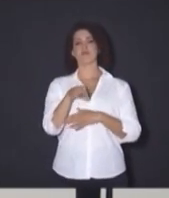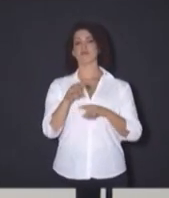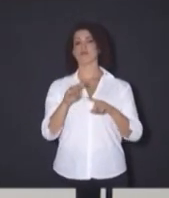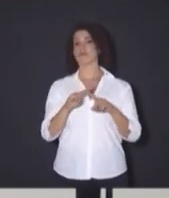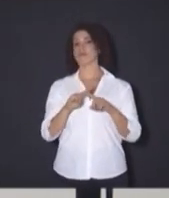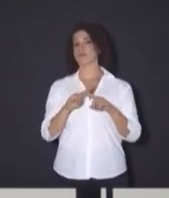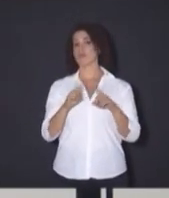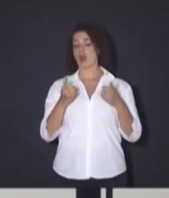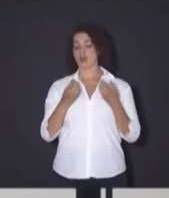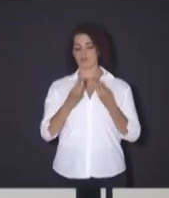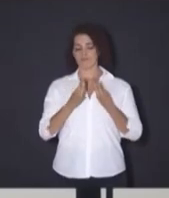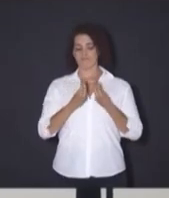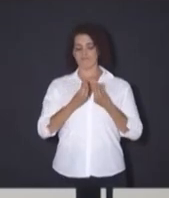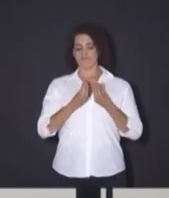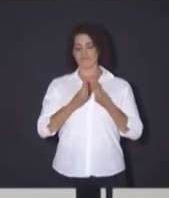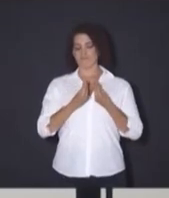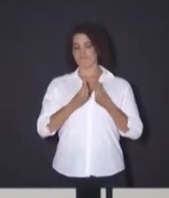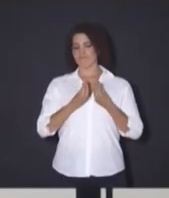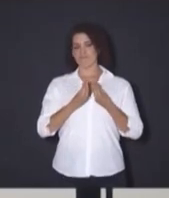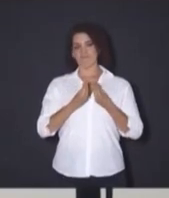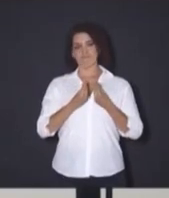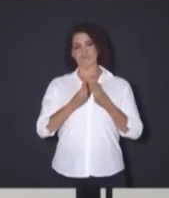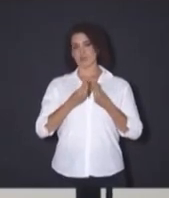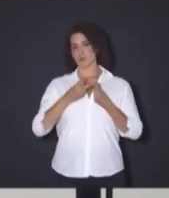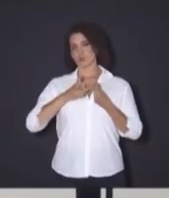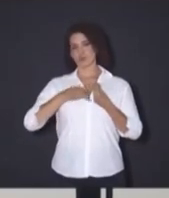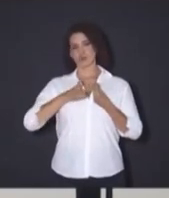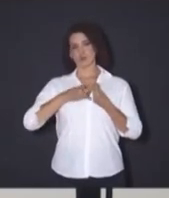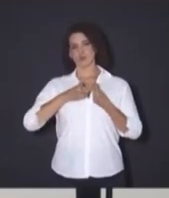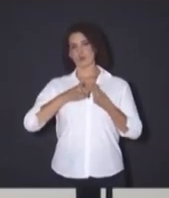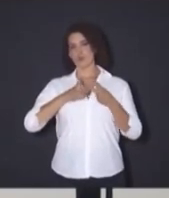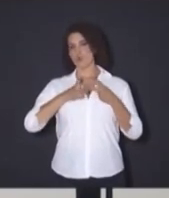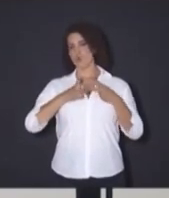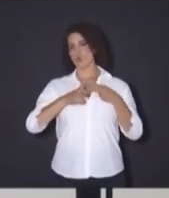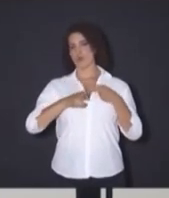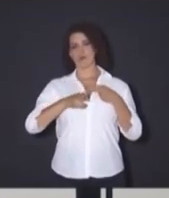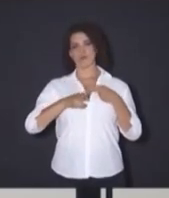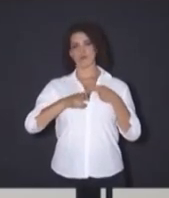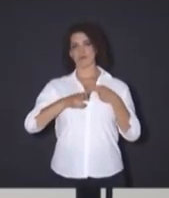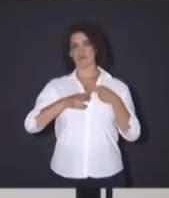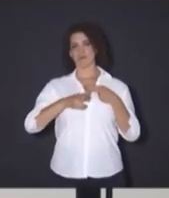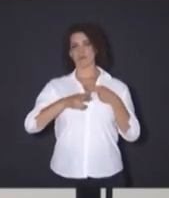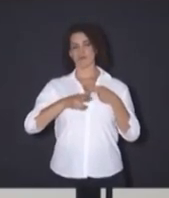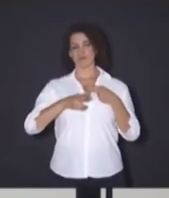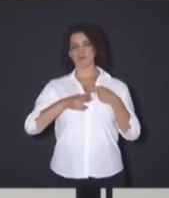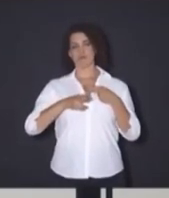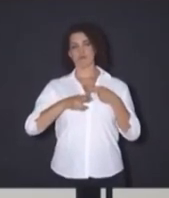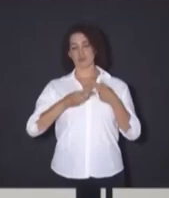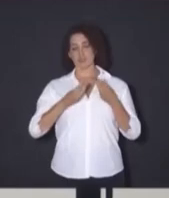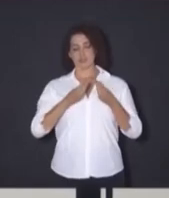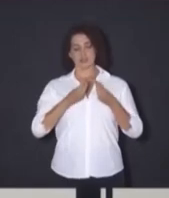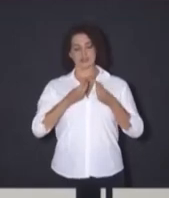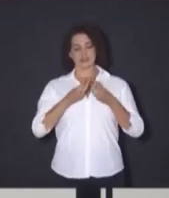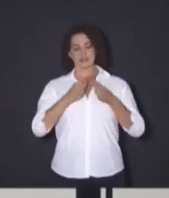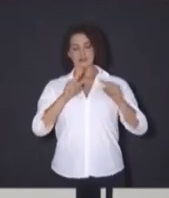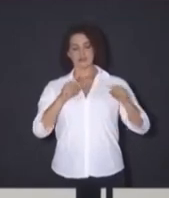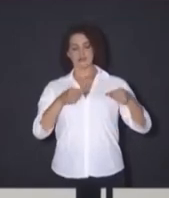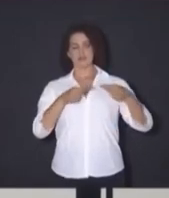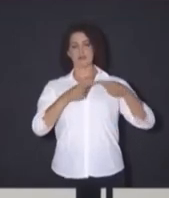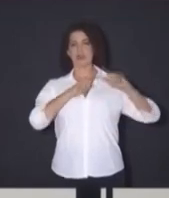Mas a essência é a essência. A essência ligada a uma